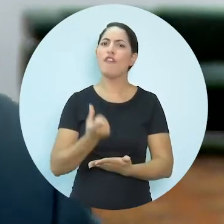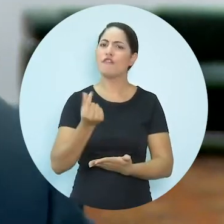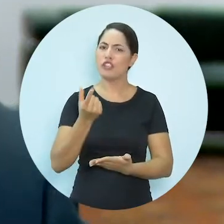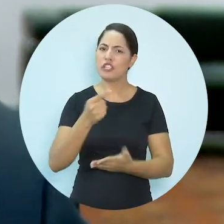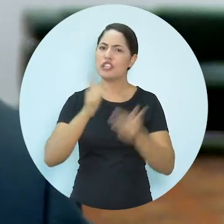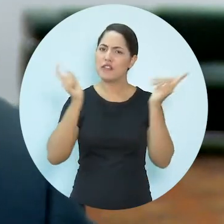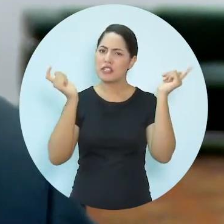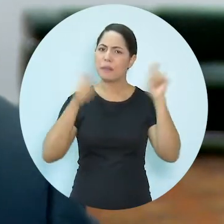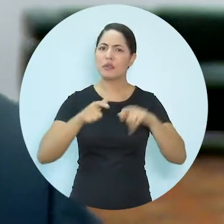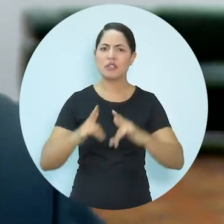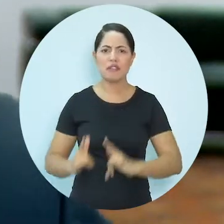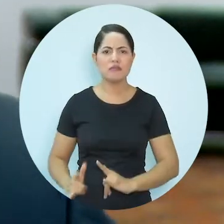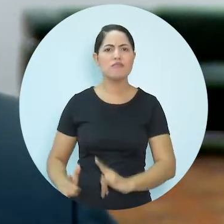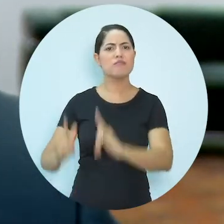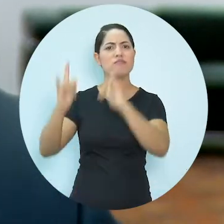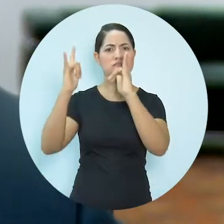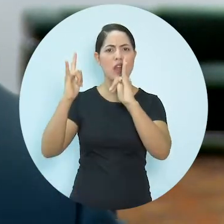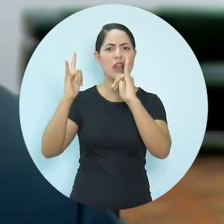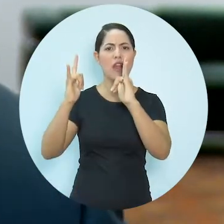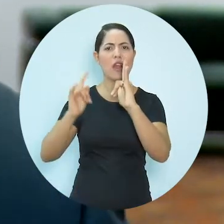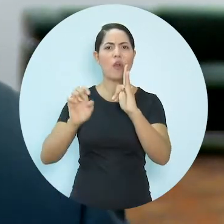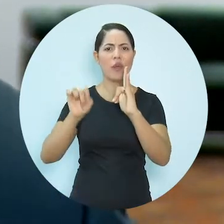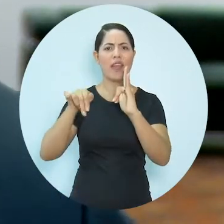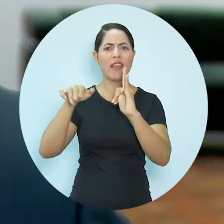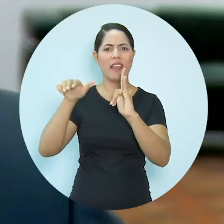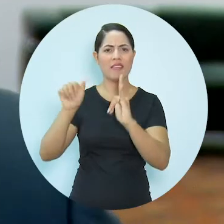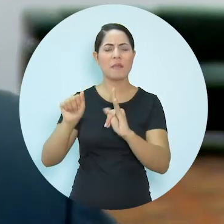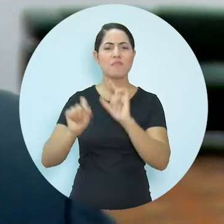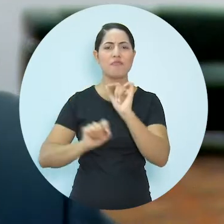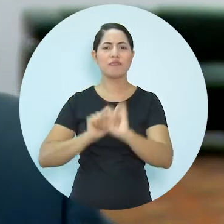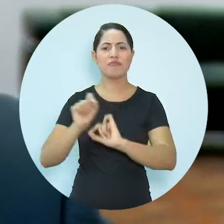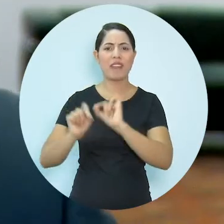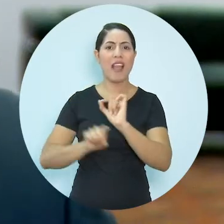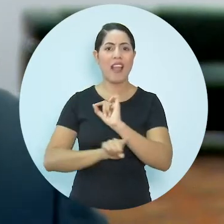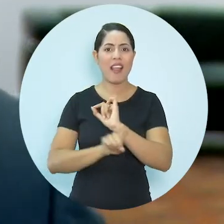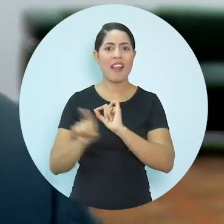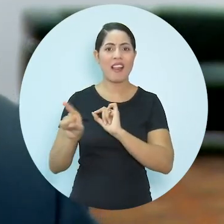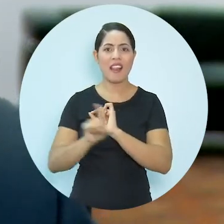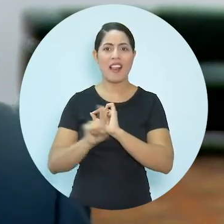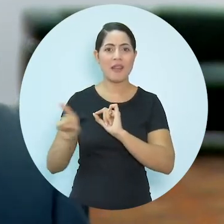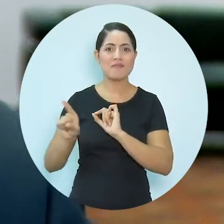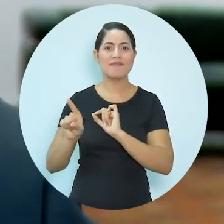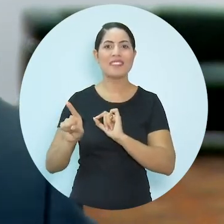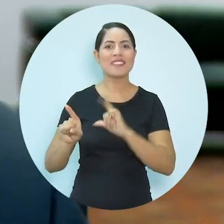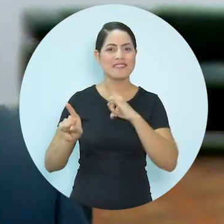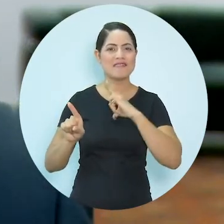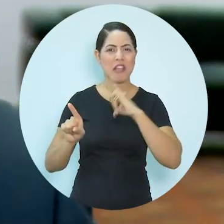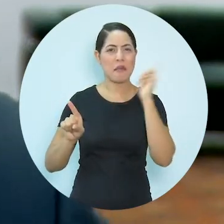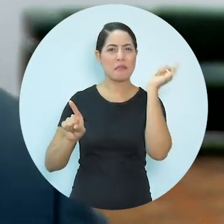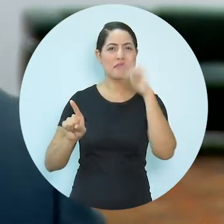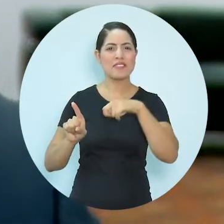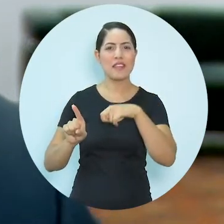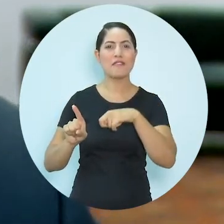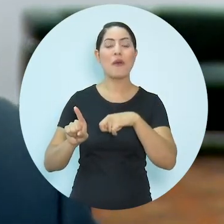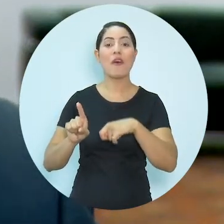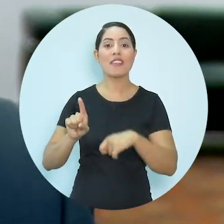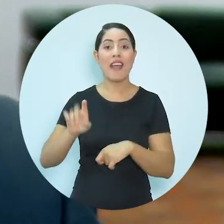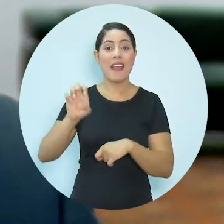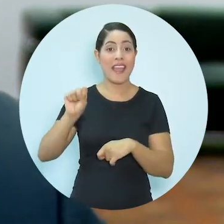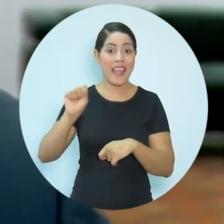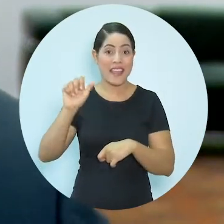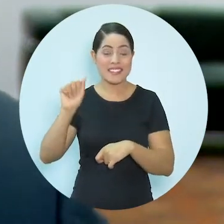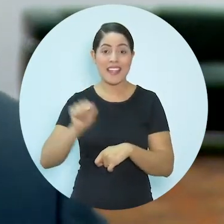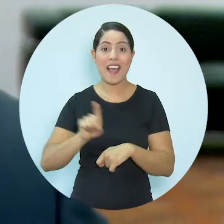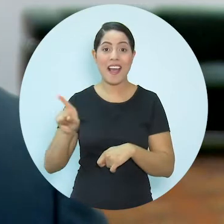muitíssimo relevante que vai nos permitir trazer o prédio da Escola Superior de Advocacia para a modernidade, trazer o prédio da ESA para o